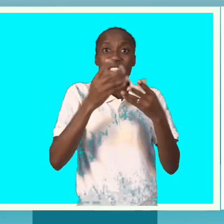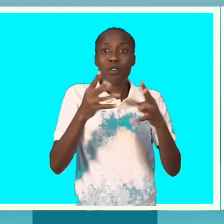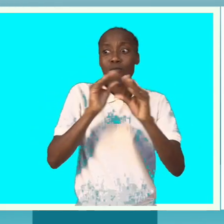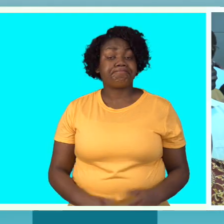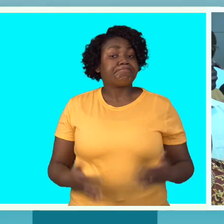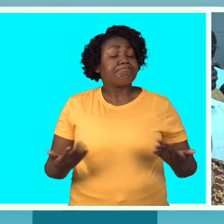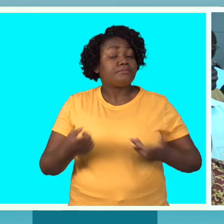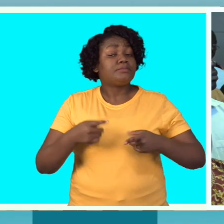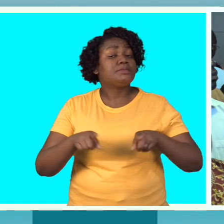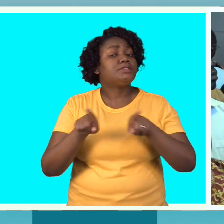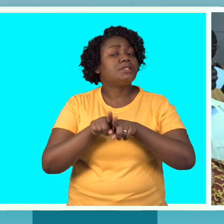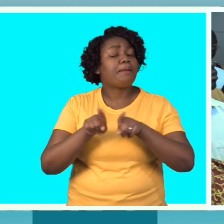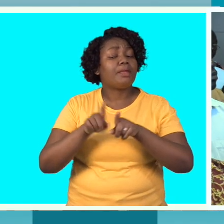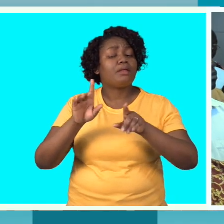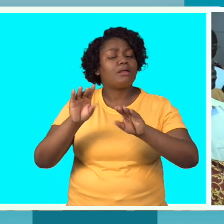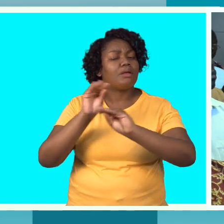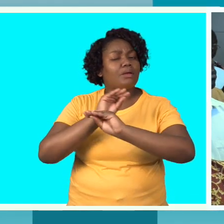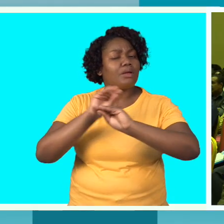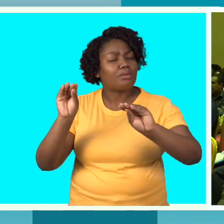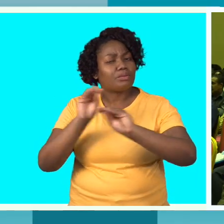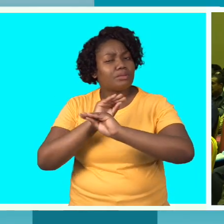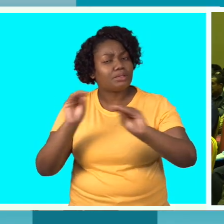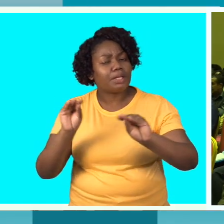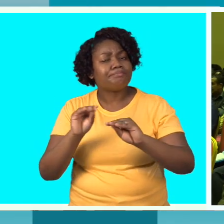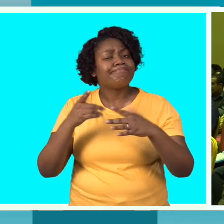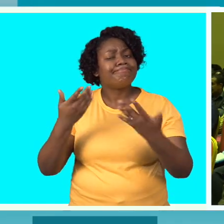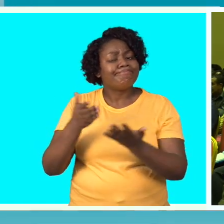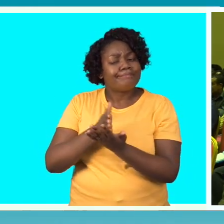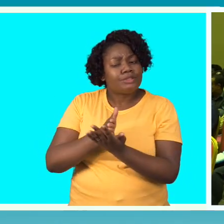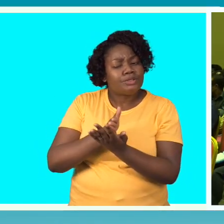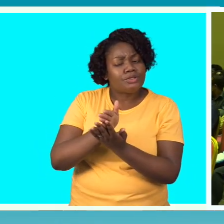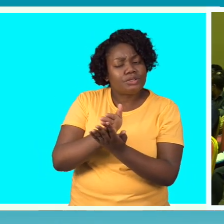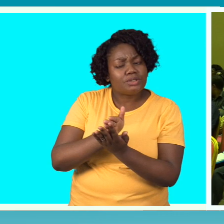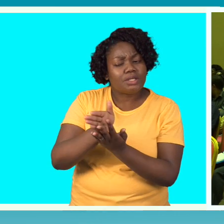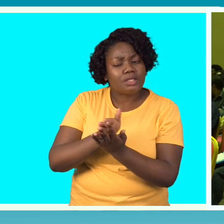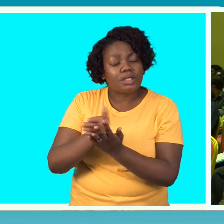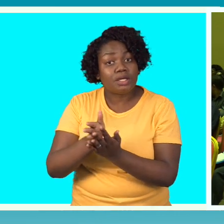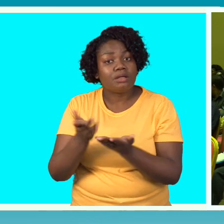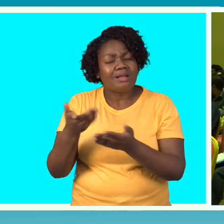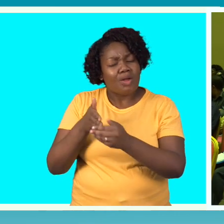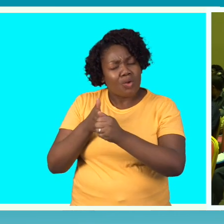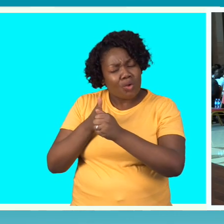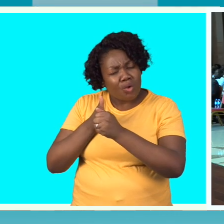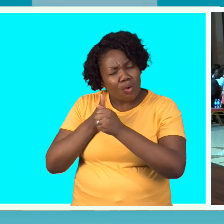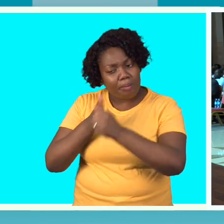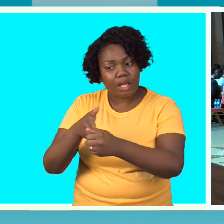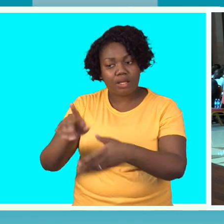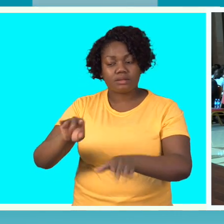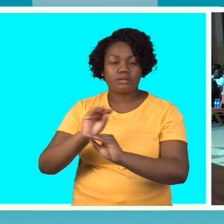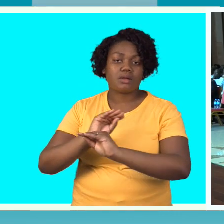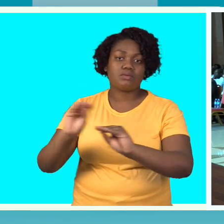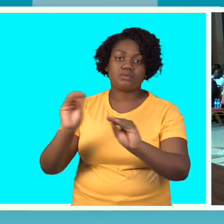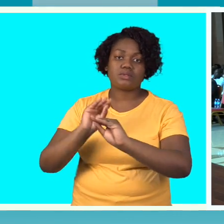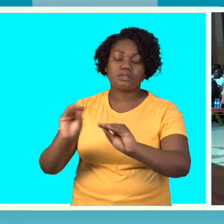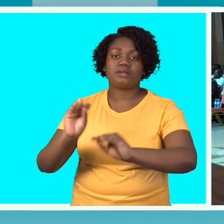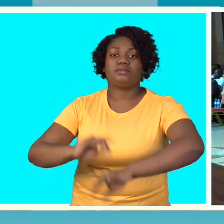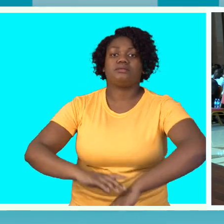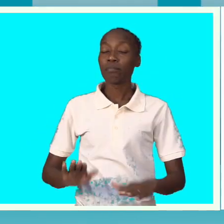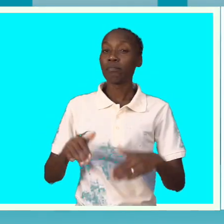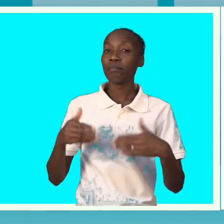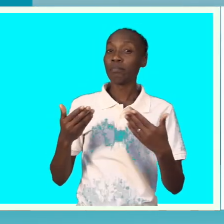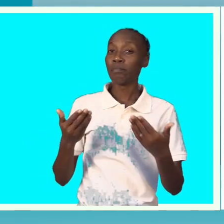sinais. Desta forma, caberá também ao educador selecionar estratégias adequadas de acompanhamento dos seus